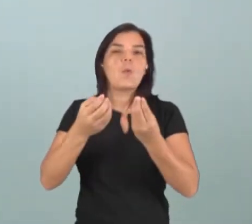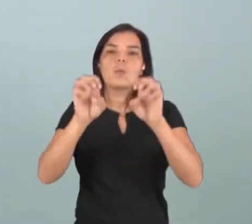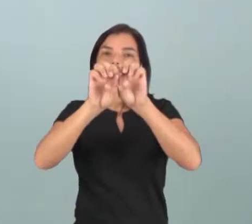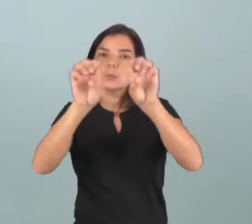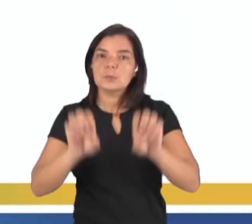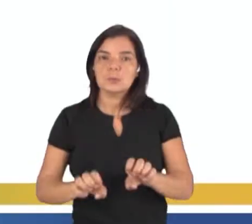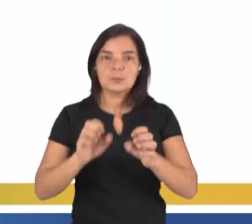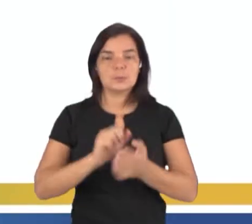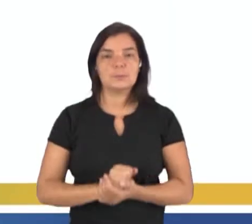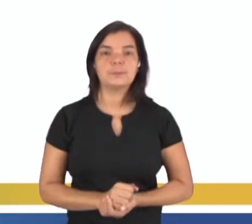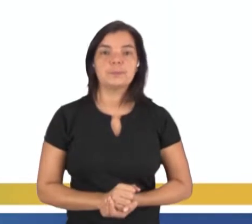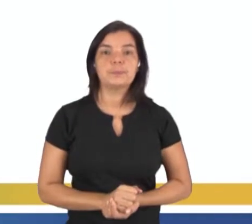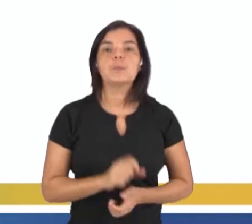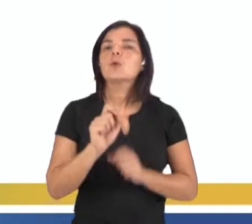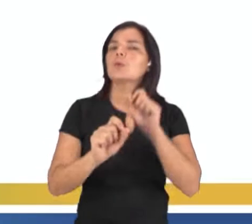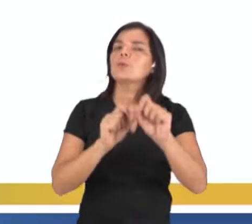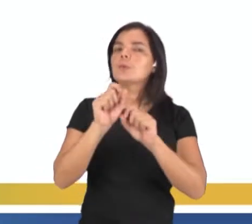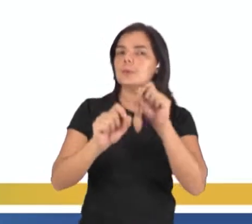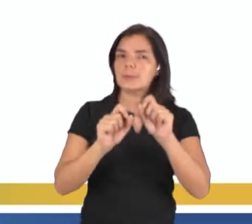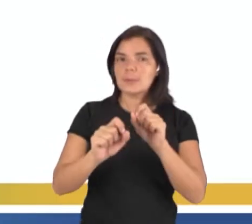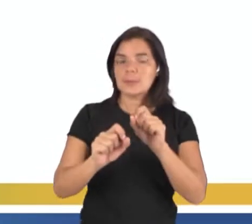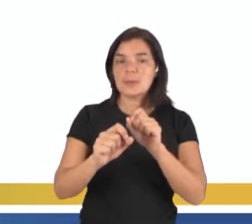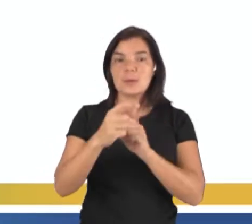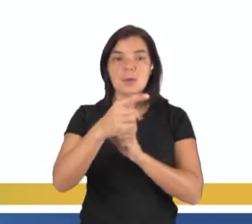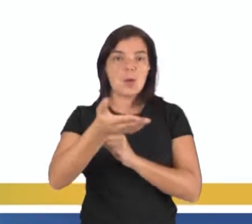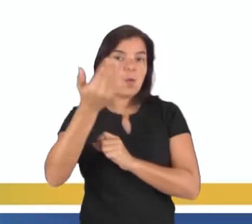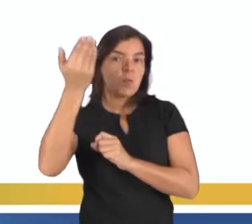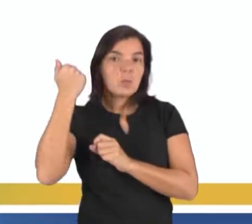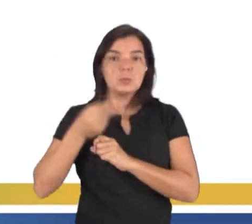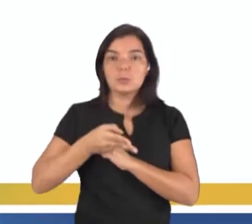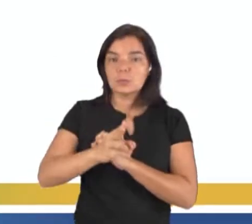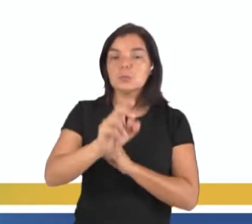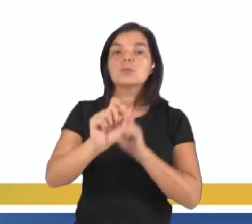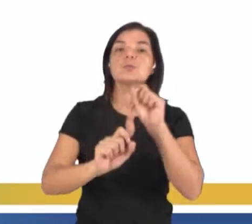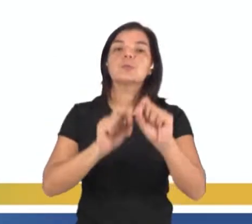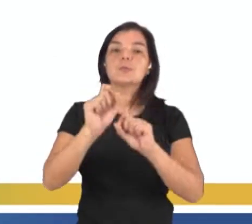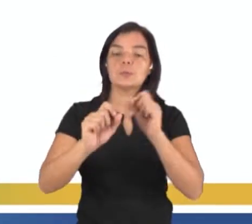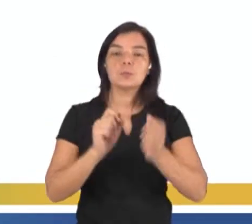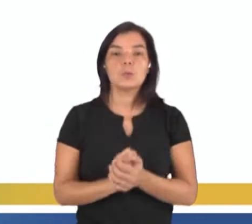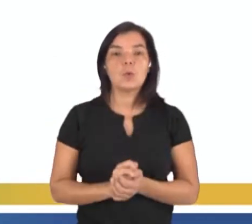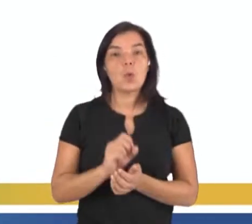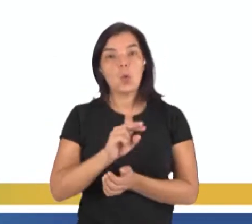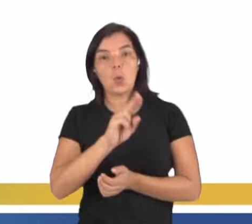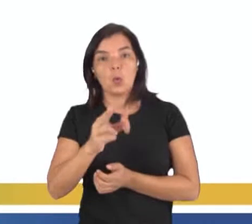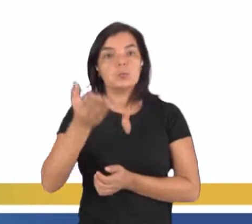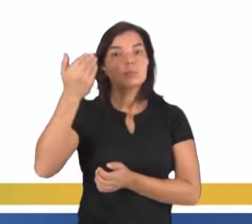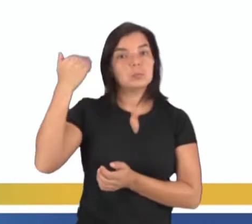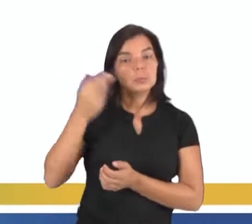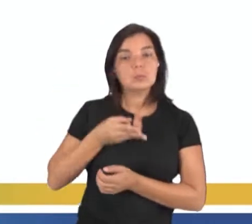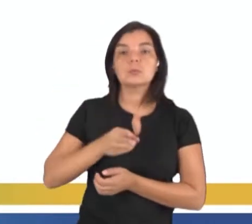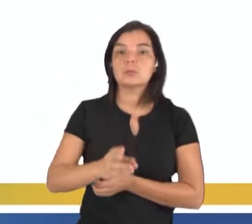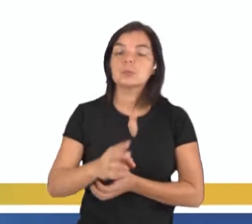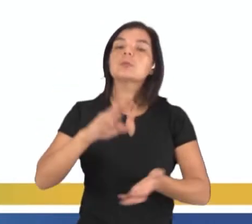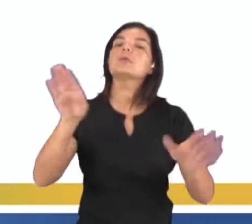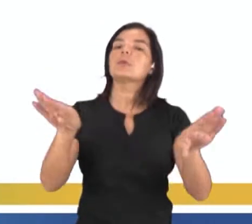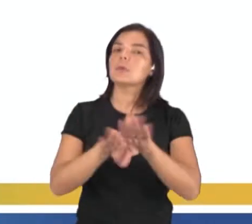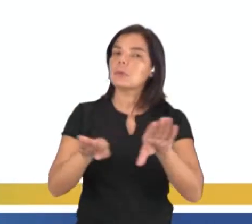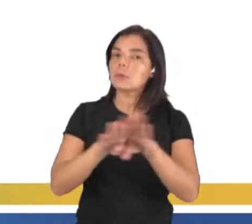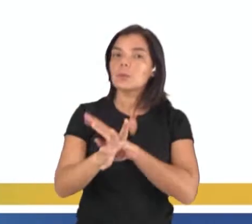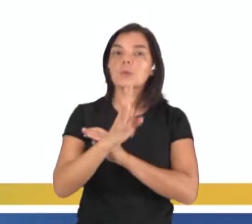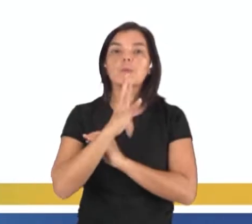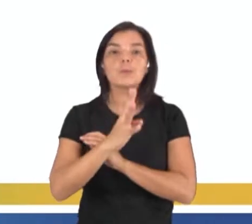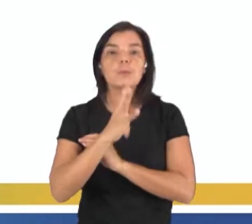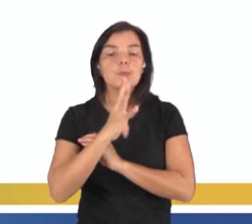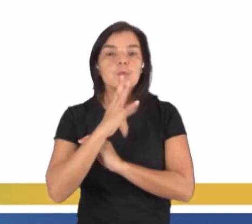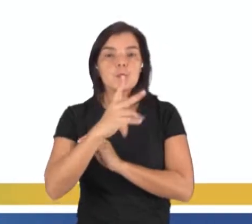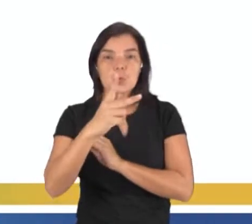ok? Então, o que é o past continuous? O past continuous, ou o passado contínuo, também conhecido